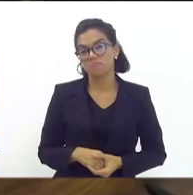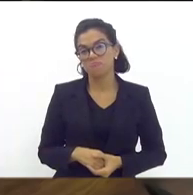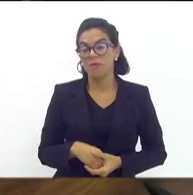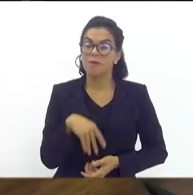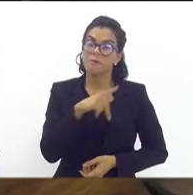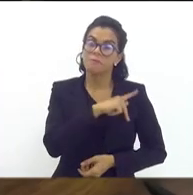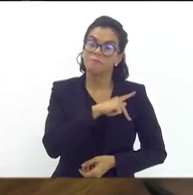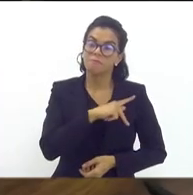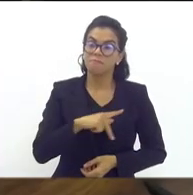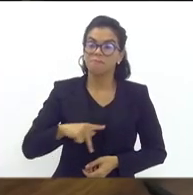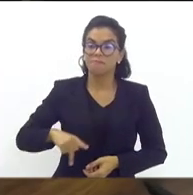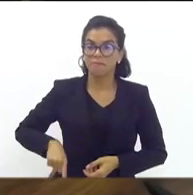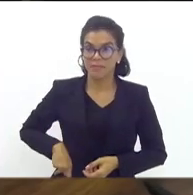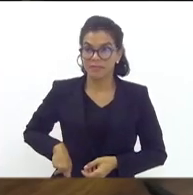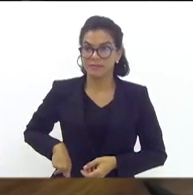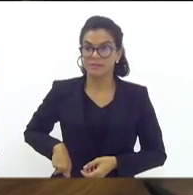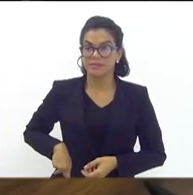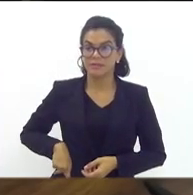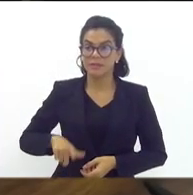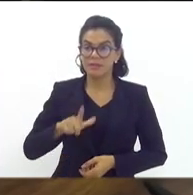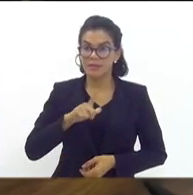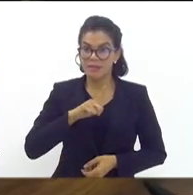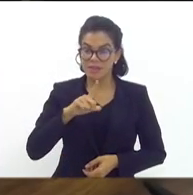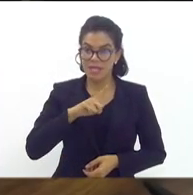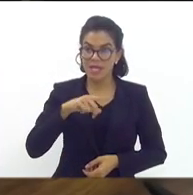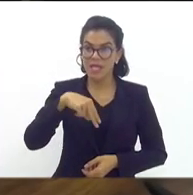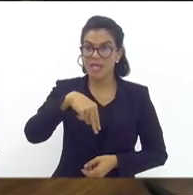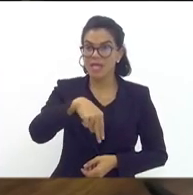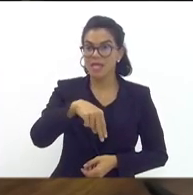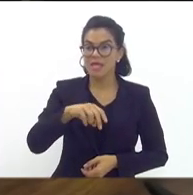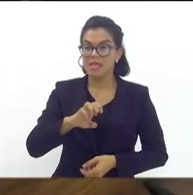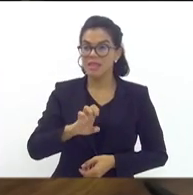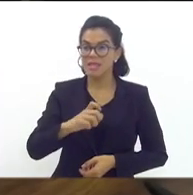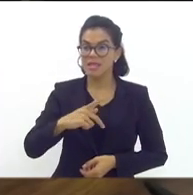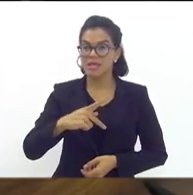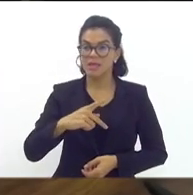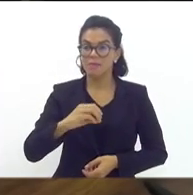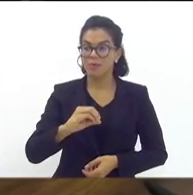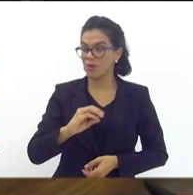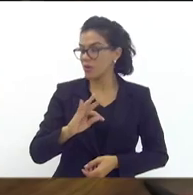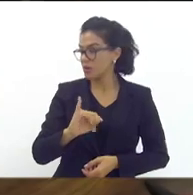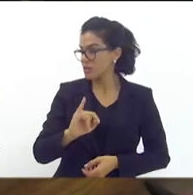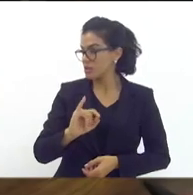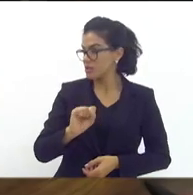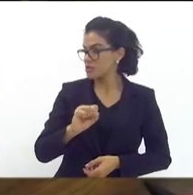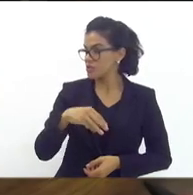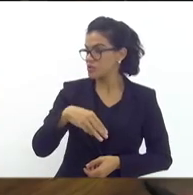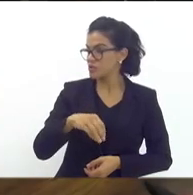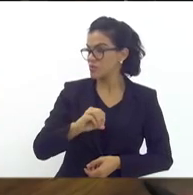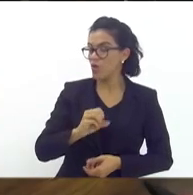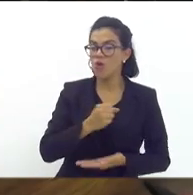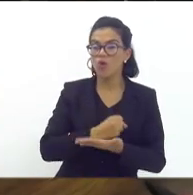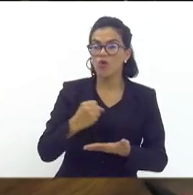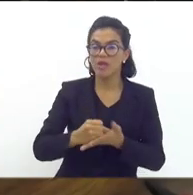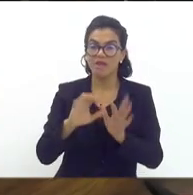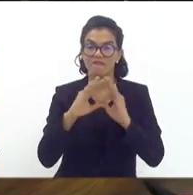presidente existe nepotismo nos quadros de servidores da Ásia trans Presidente desconheço